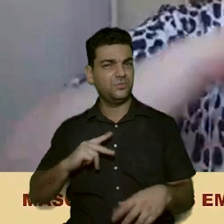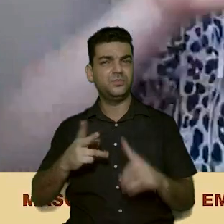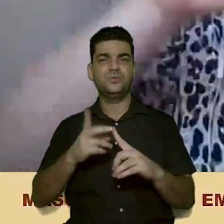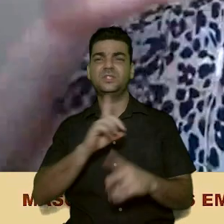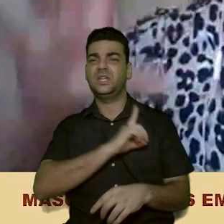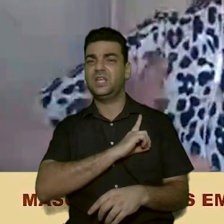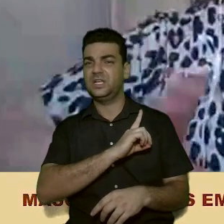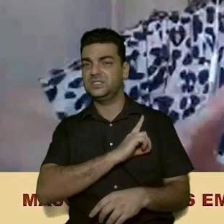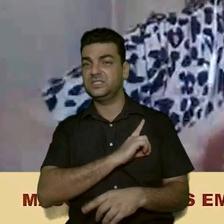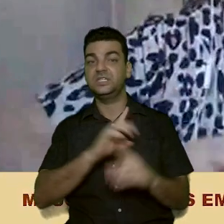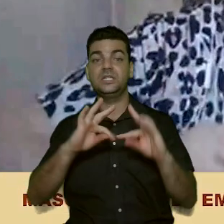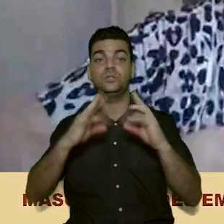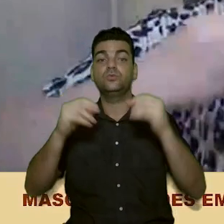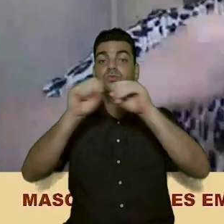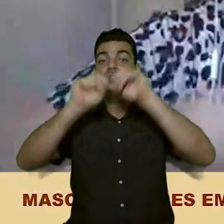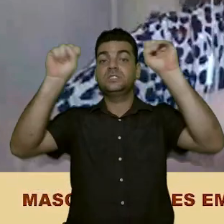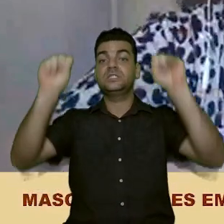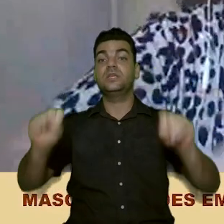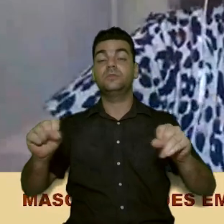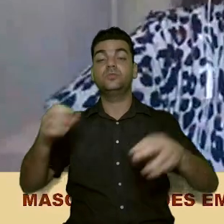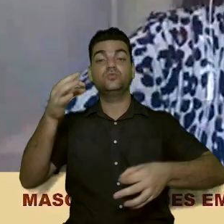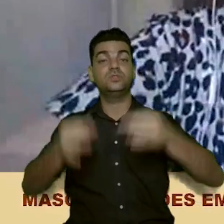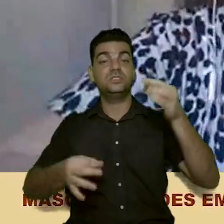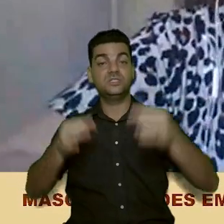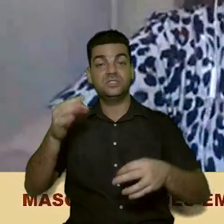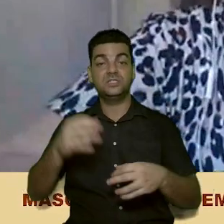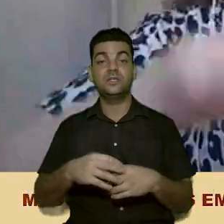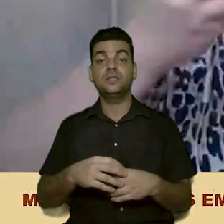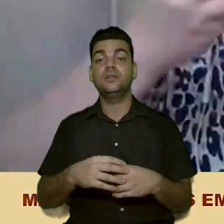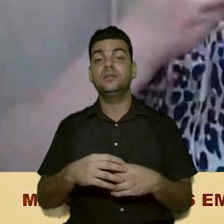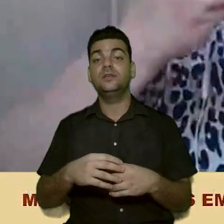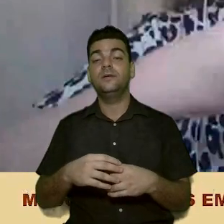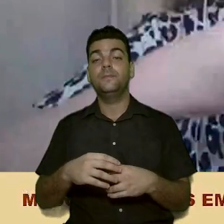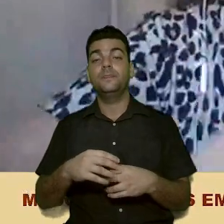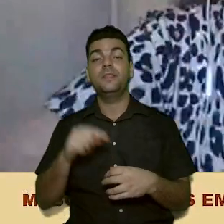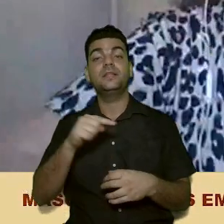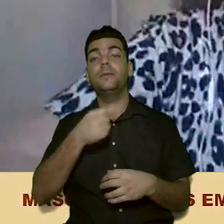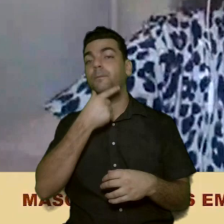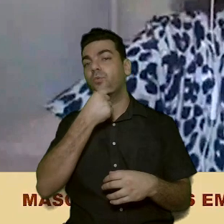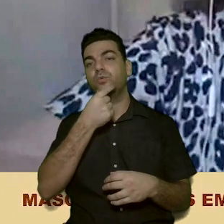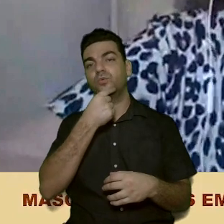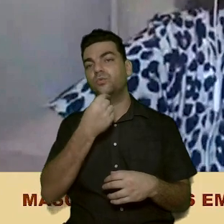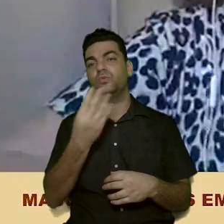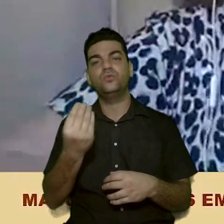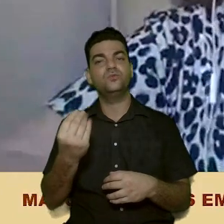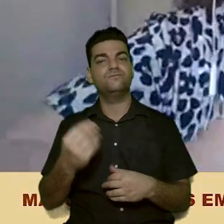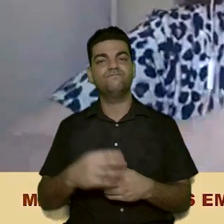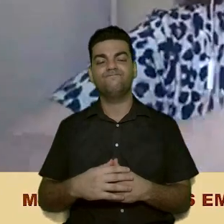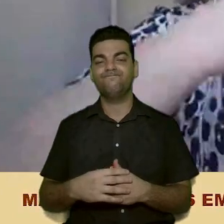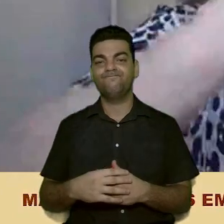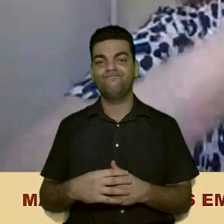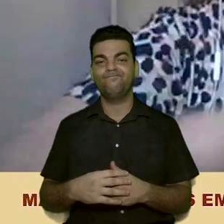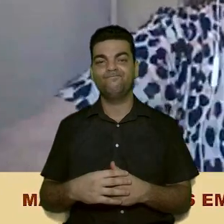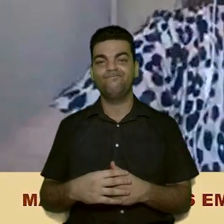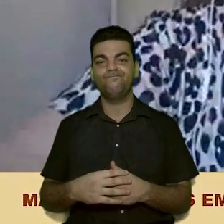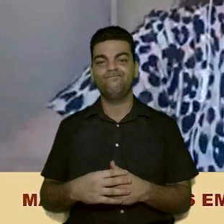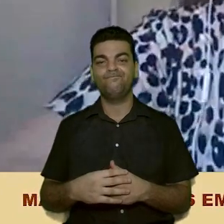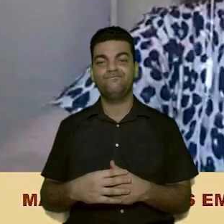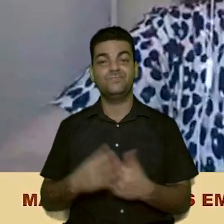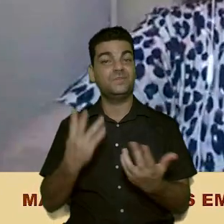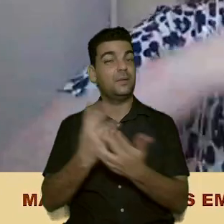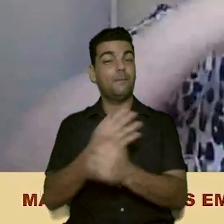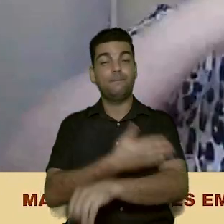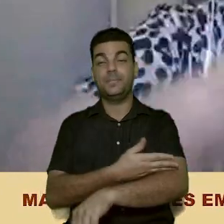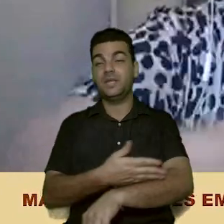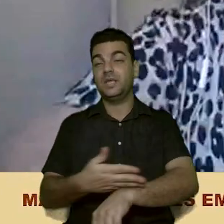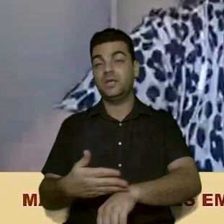delegacias, o sistema de justiça em geral, ainda é um sistema de justiça majoritariamente masculino, né, majoritariamente branco e